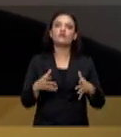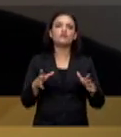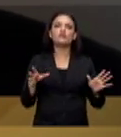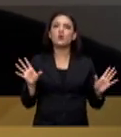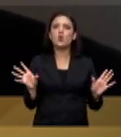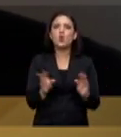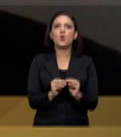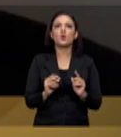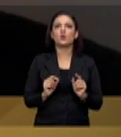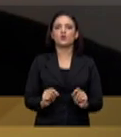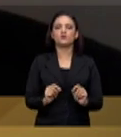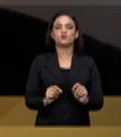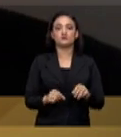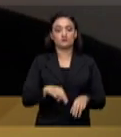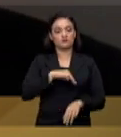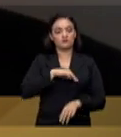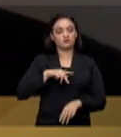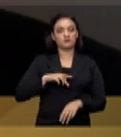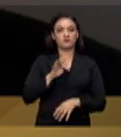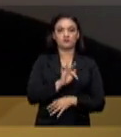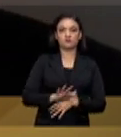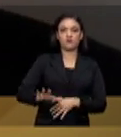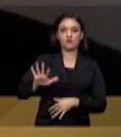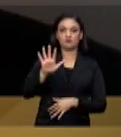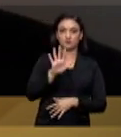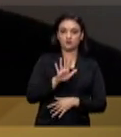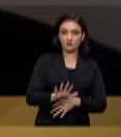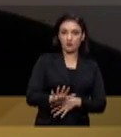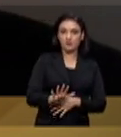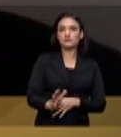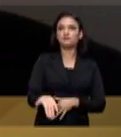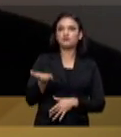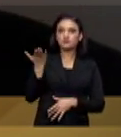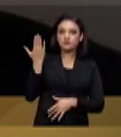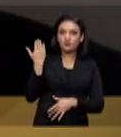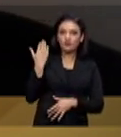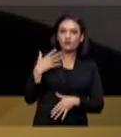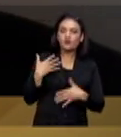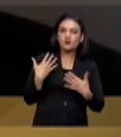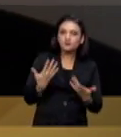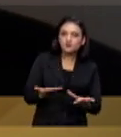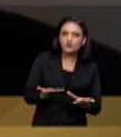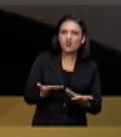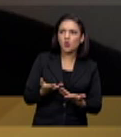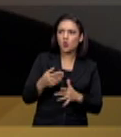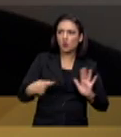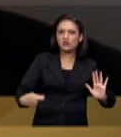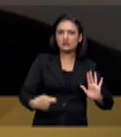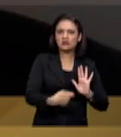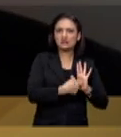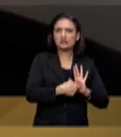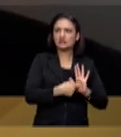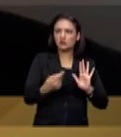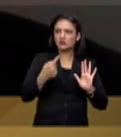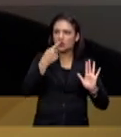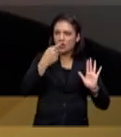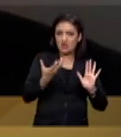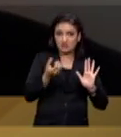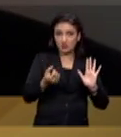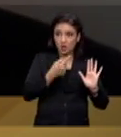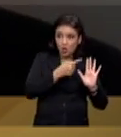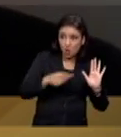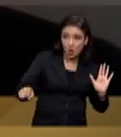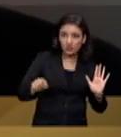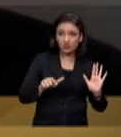portanto, que o Ministério Público Federal, à época em que aforou a denúncia em desfavor do paciente, já tinha ciência